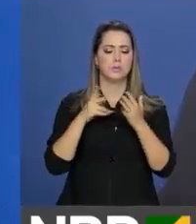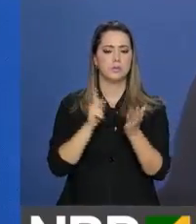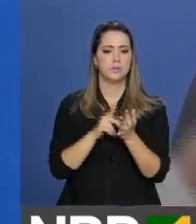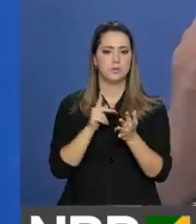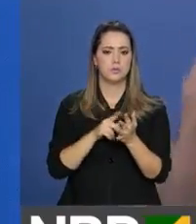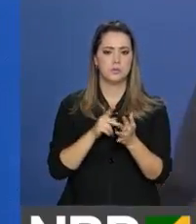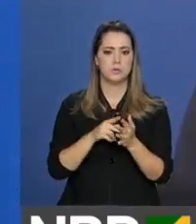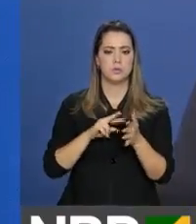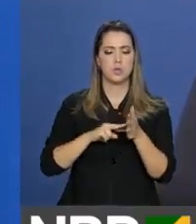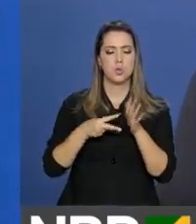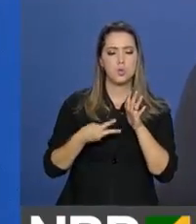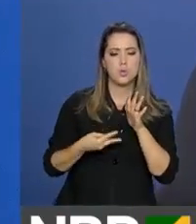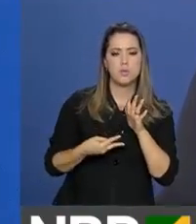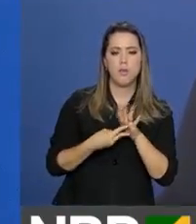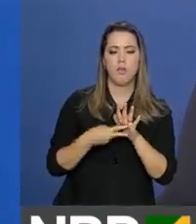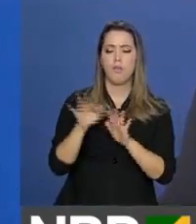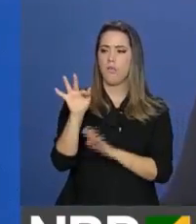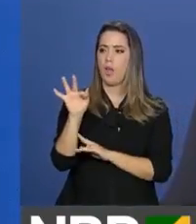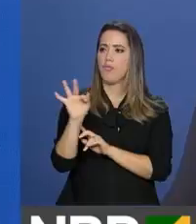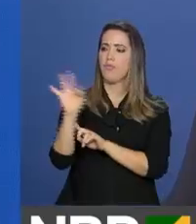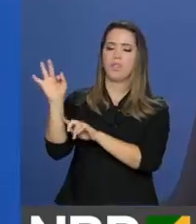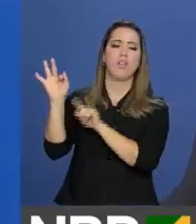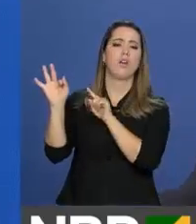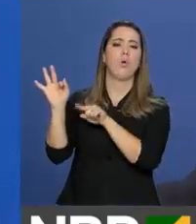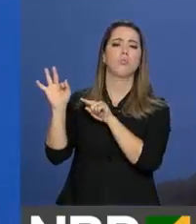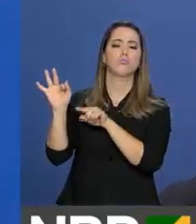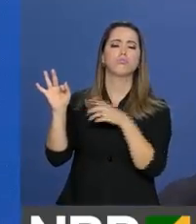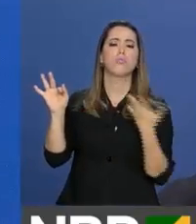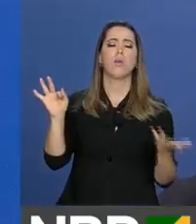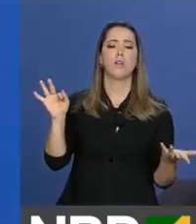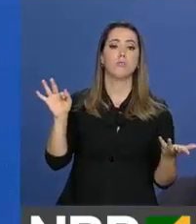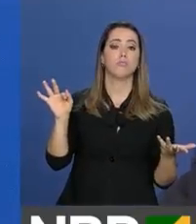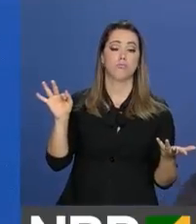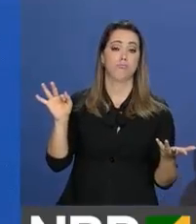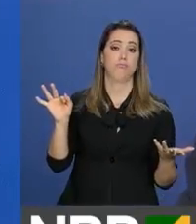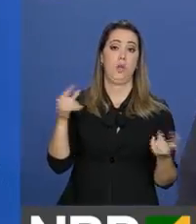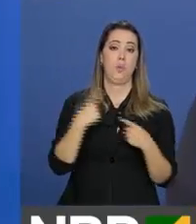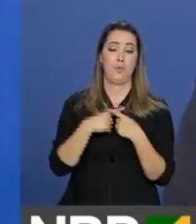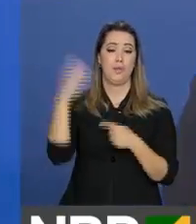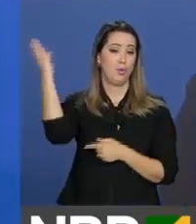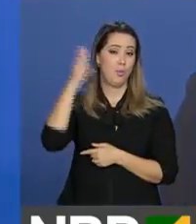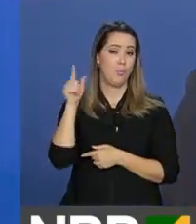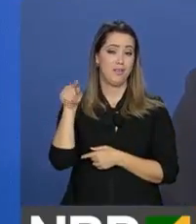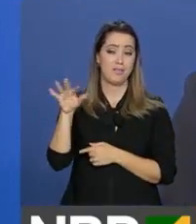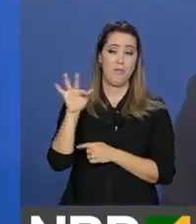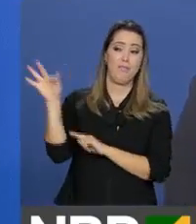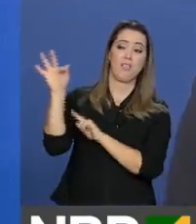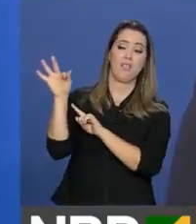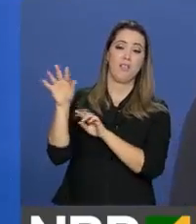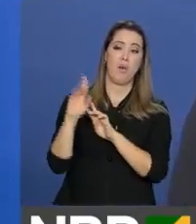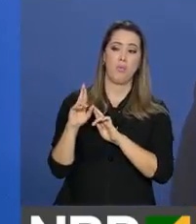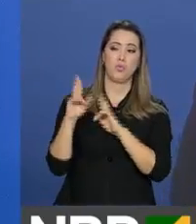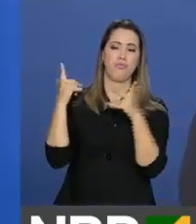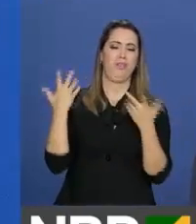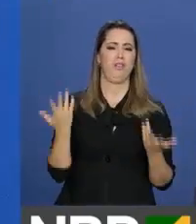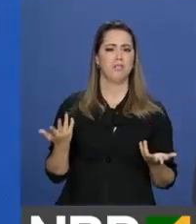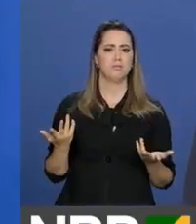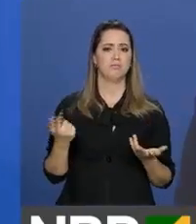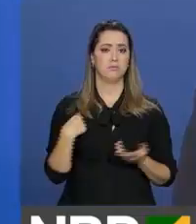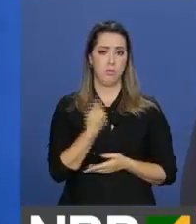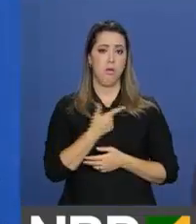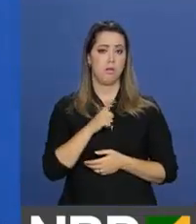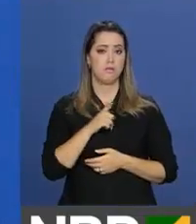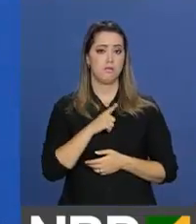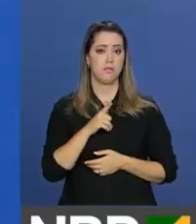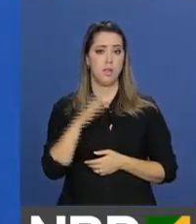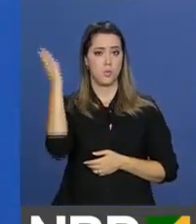verdadeira significação do princípio federativo. Porque no Brasil o princípio federativo é relegado a um segundo plano. Nós temos uma